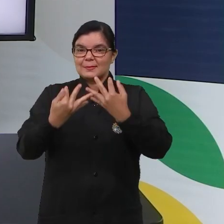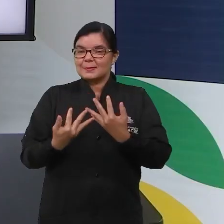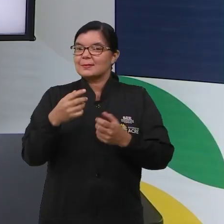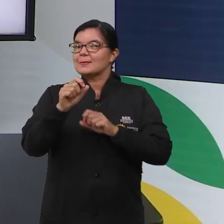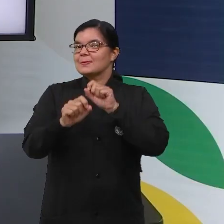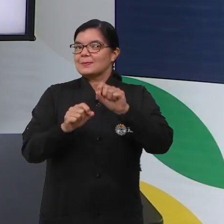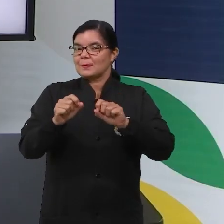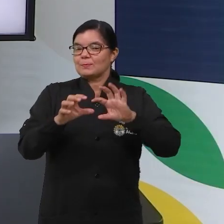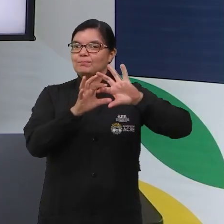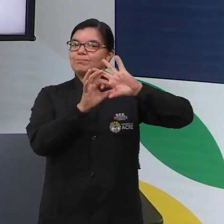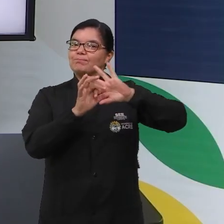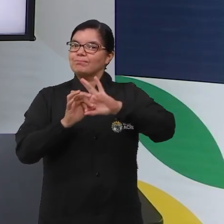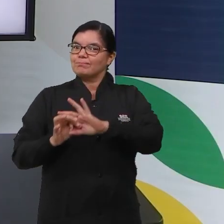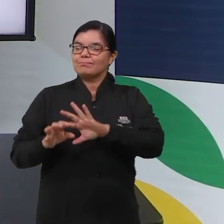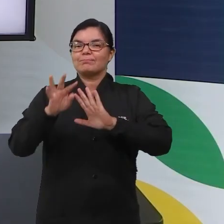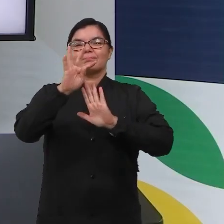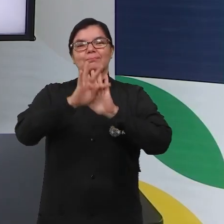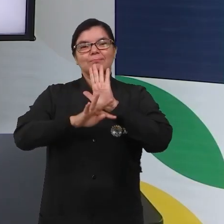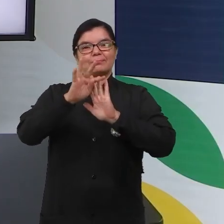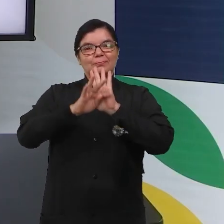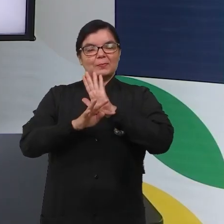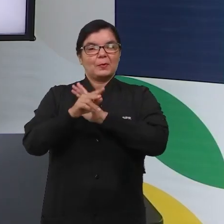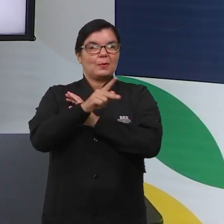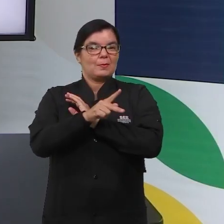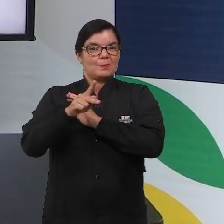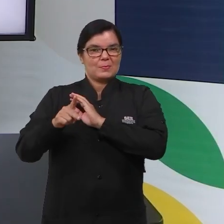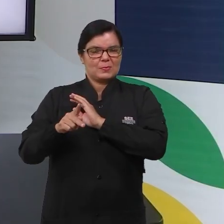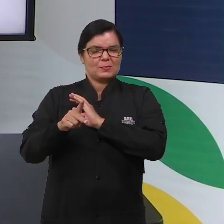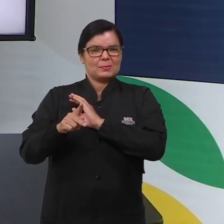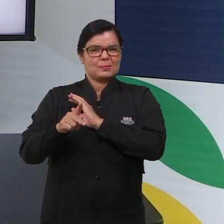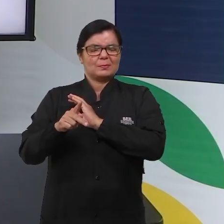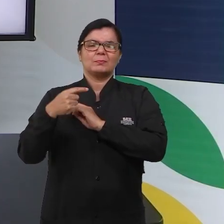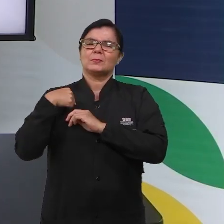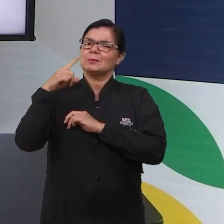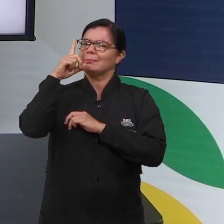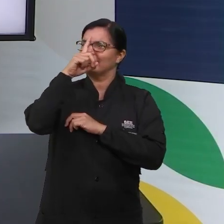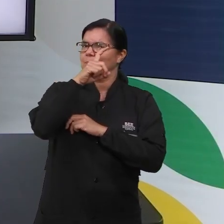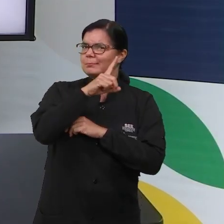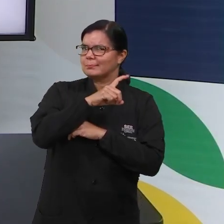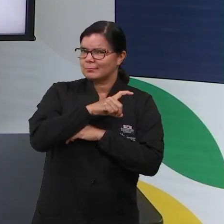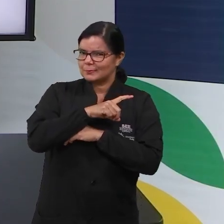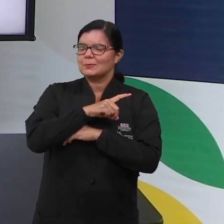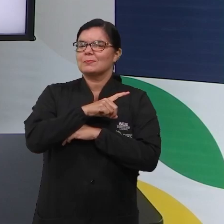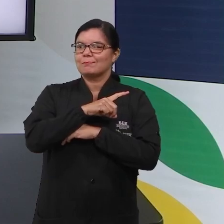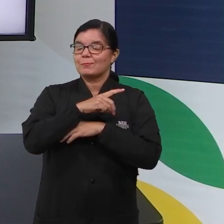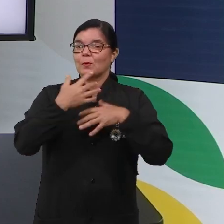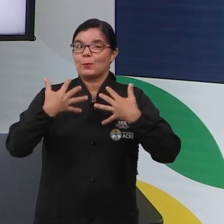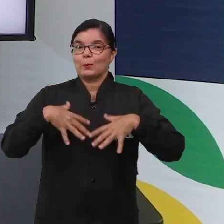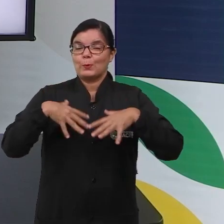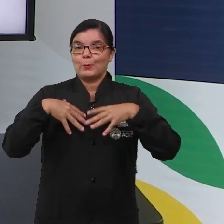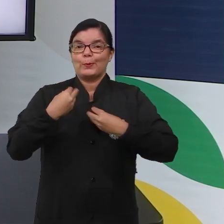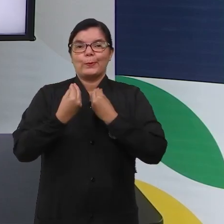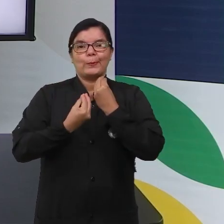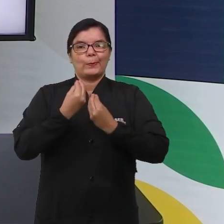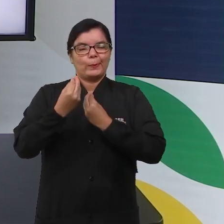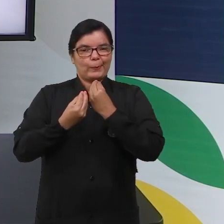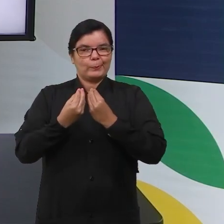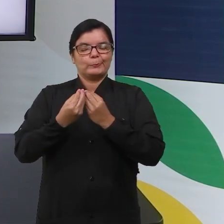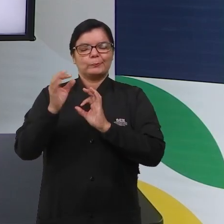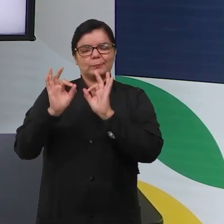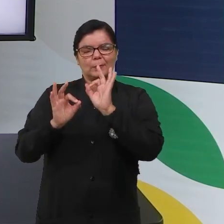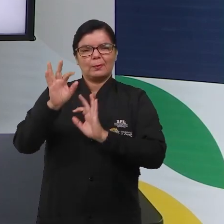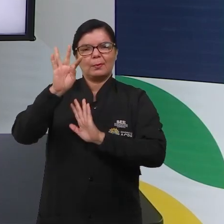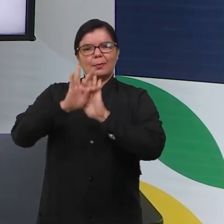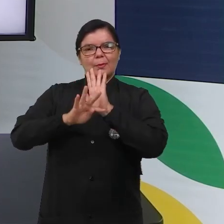sobre coesão textual. Professora, eu tenho uma dificuldade gigante em fazer um texto